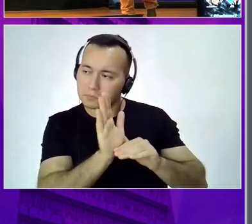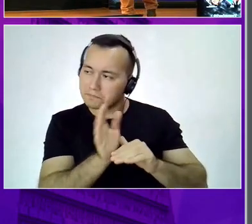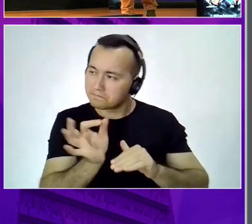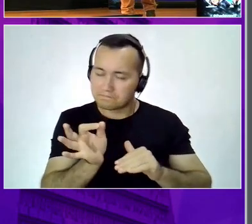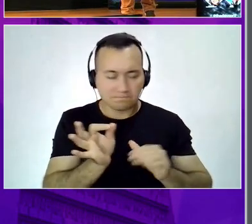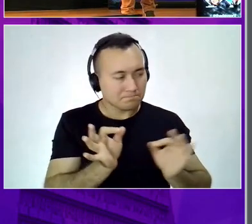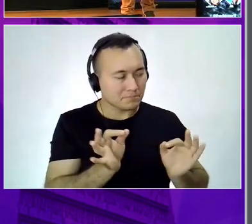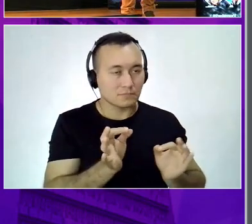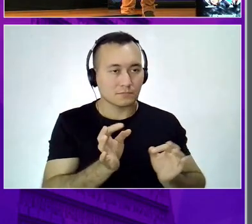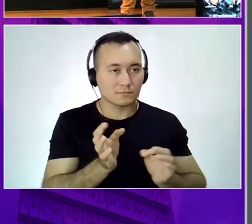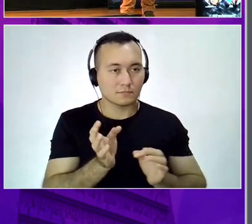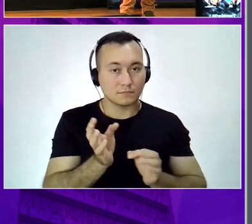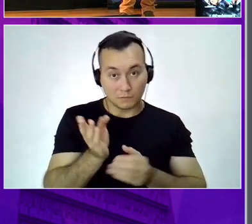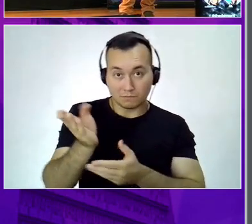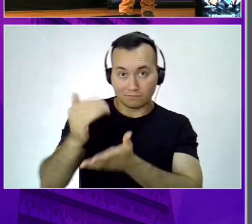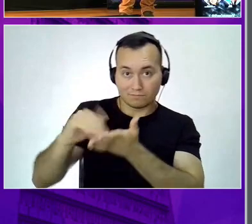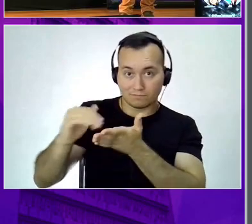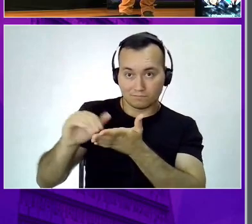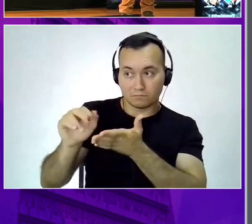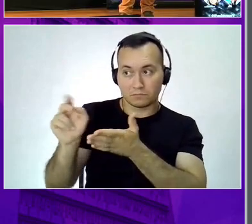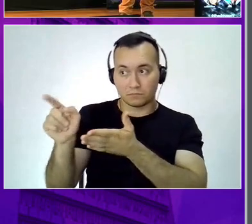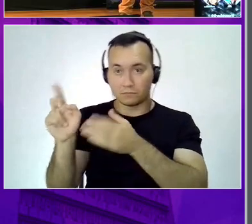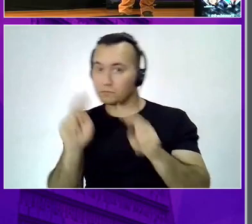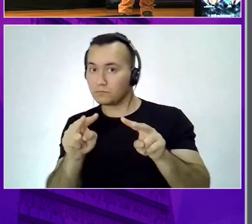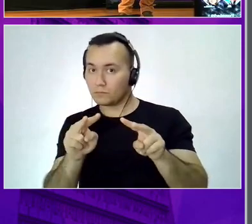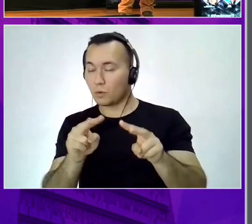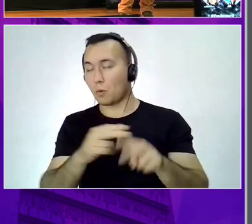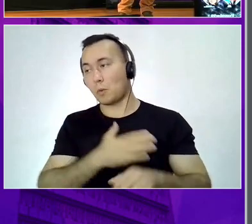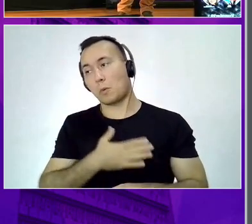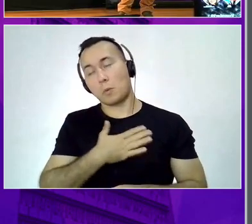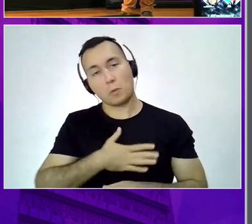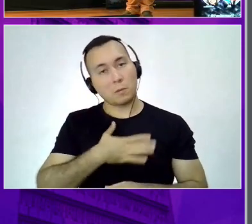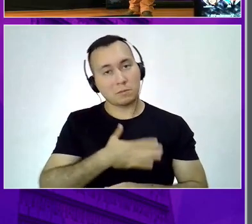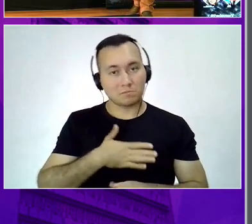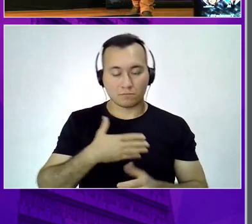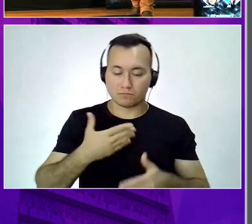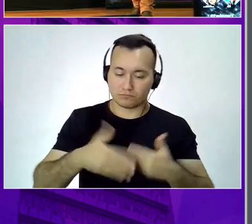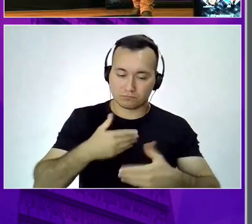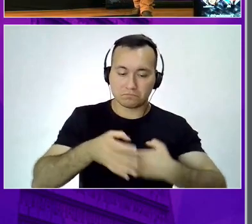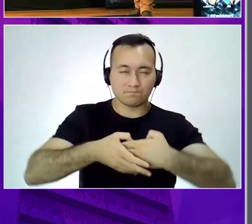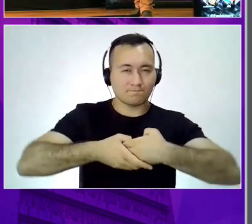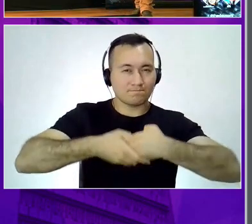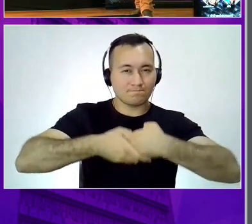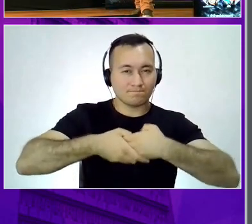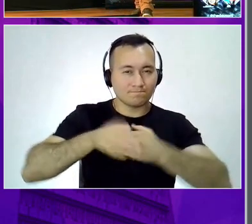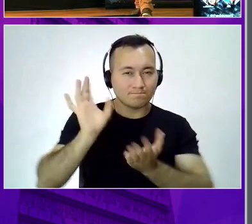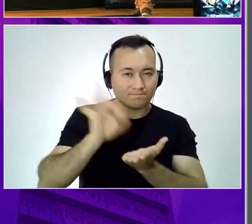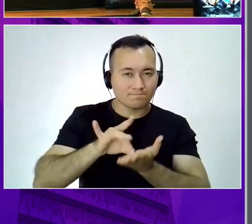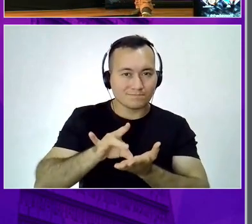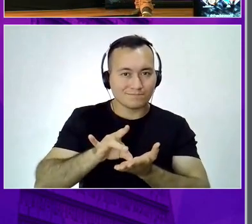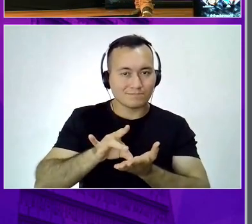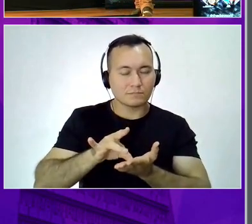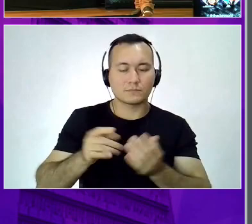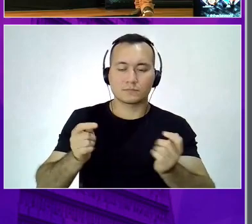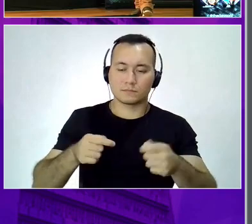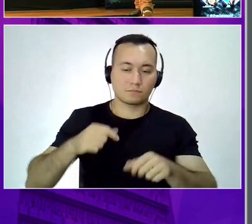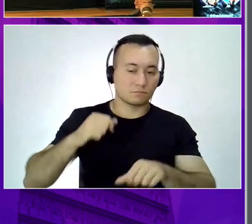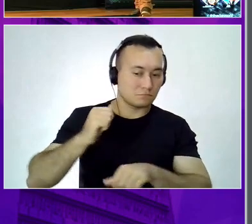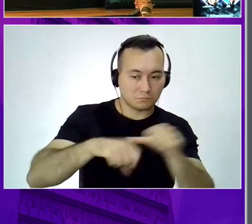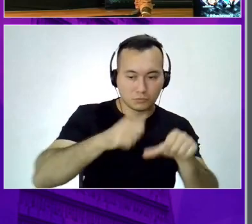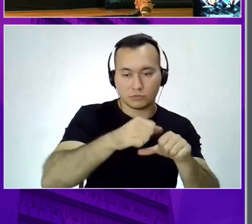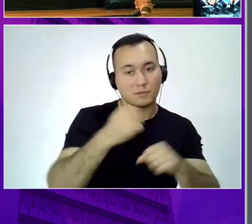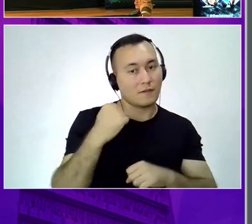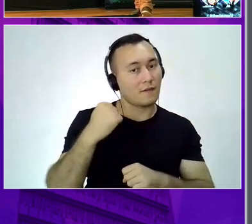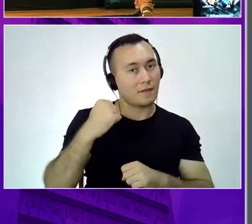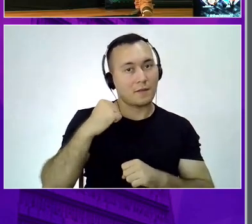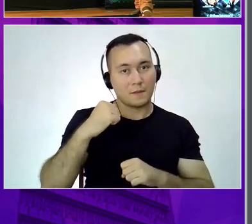diferente, talvez você ganhe mais patrocínio, ganhe mais investimento, né, e consegue potencializar o movimento de mudança. O começo, você tem